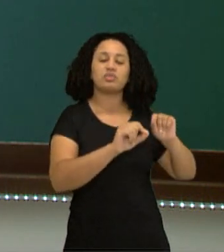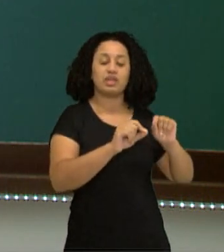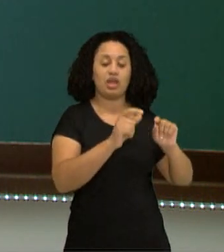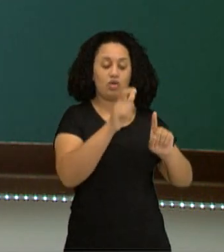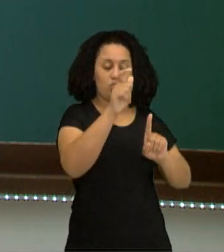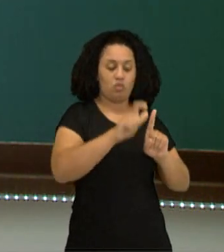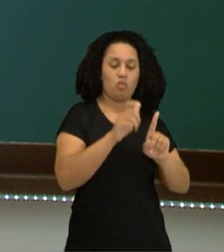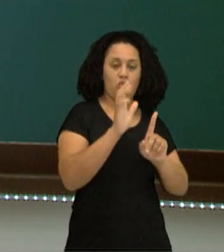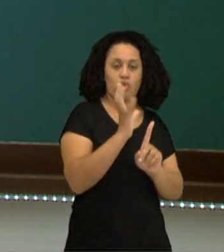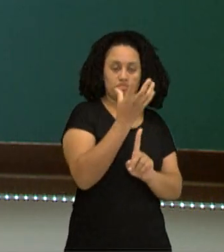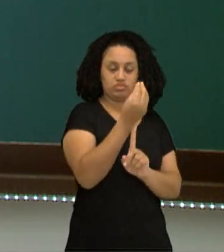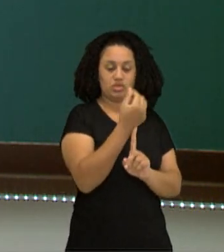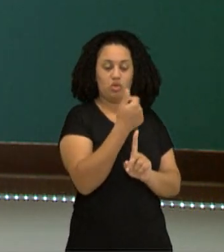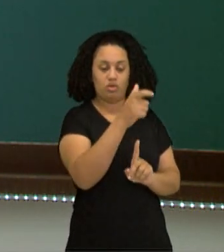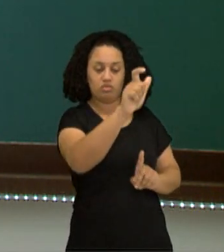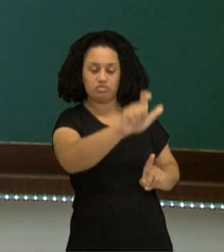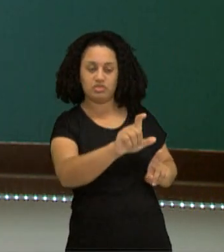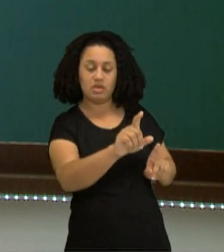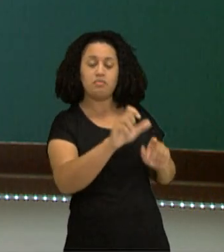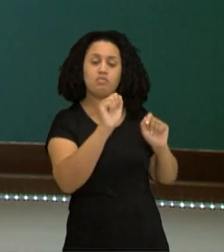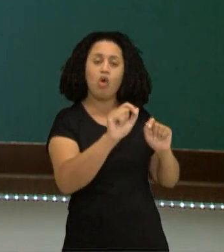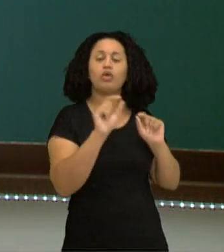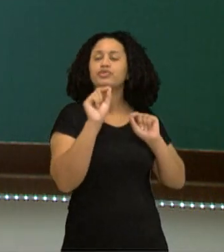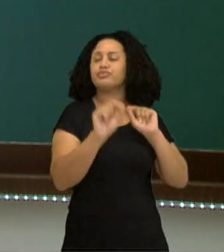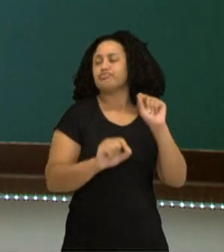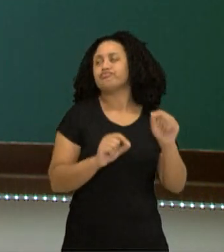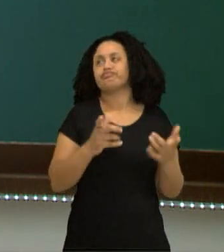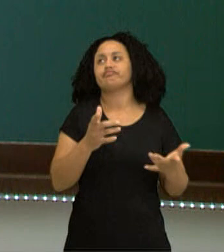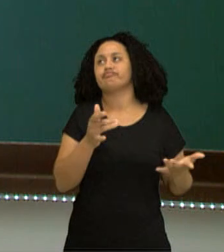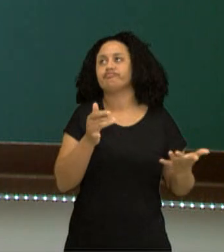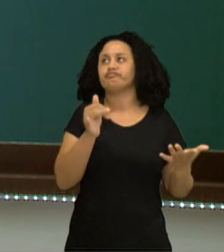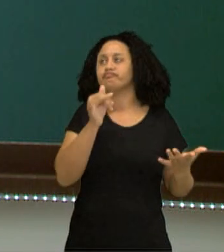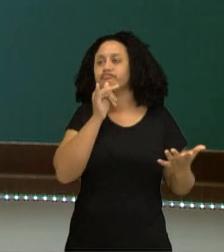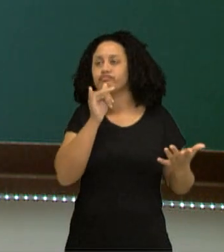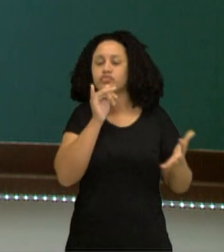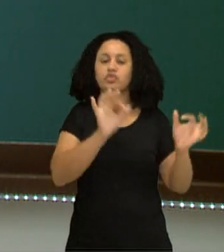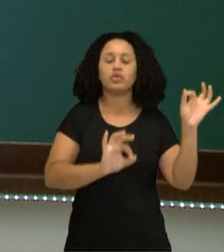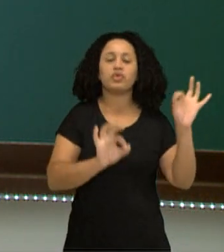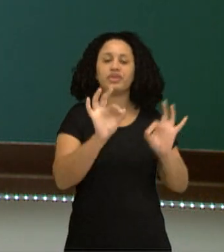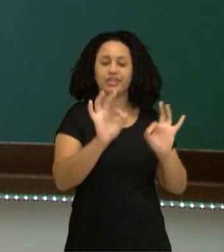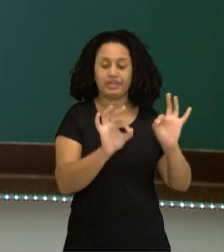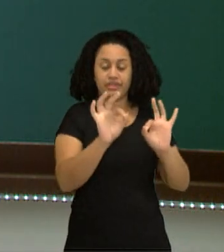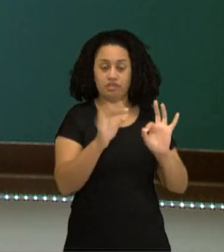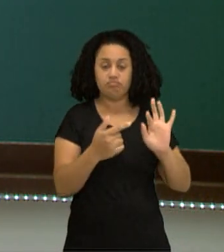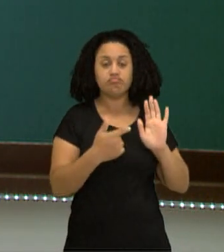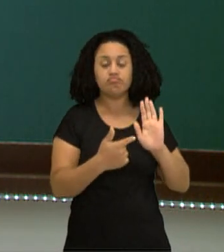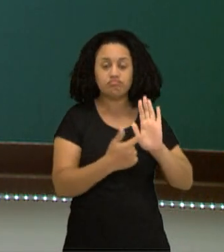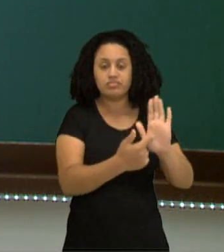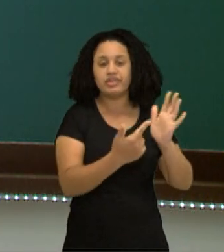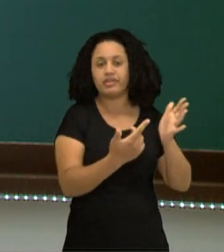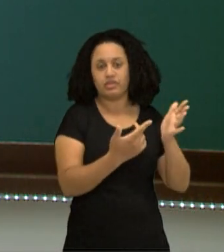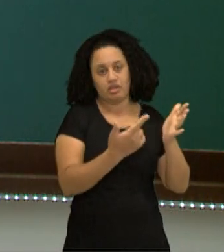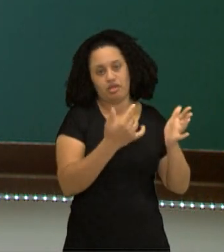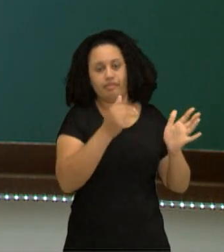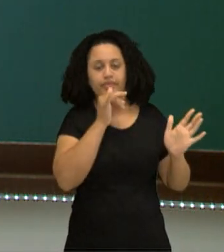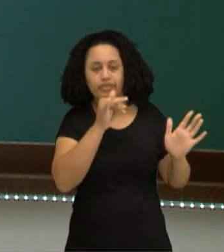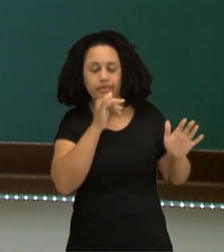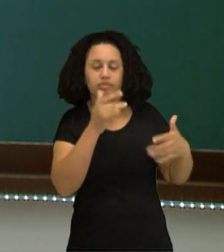artista ou de um público. Você pode simplesmente montar uma performance com, um